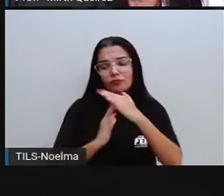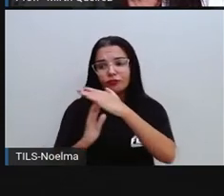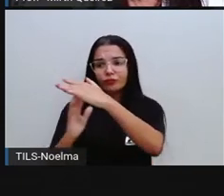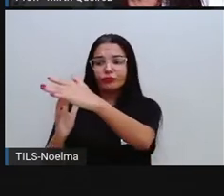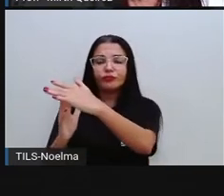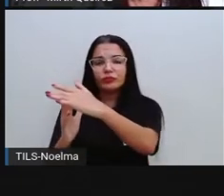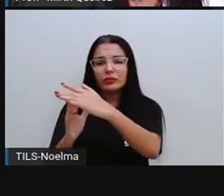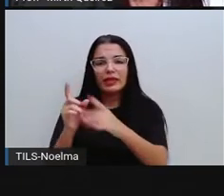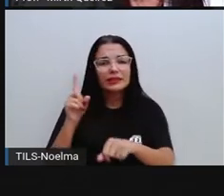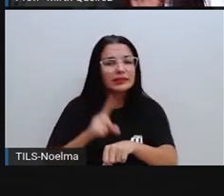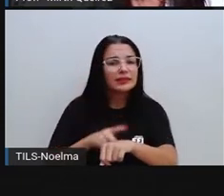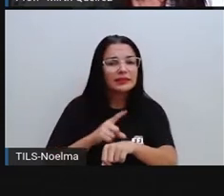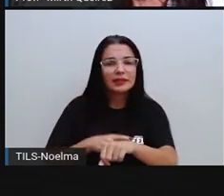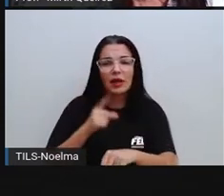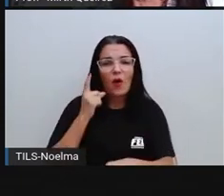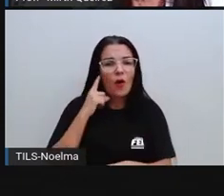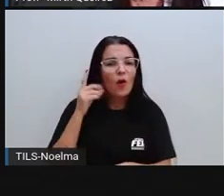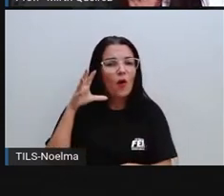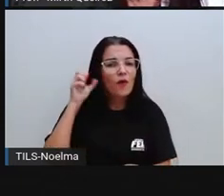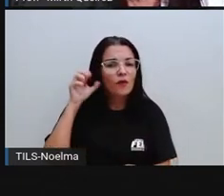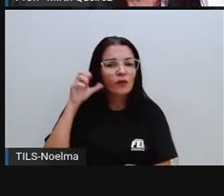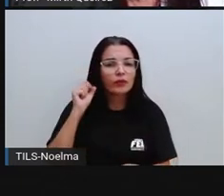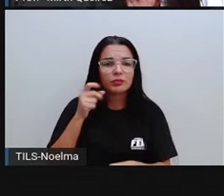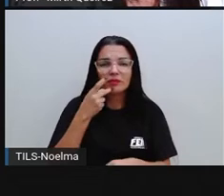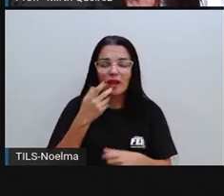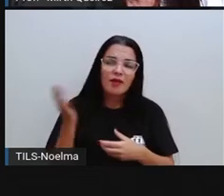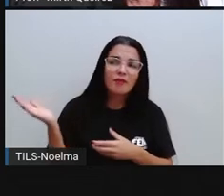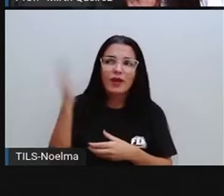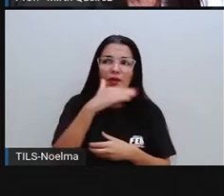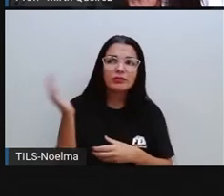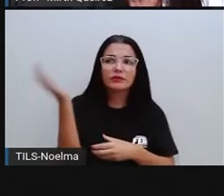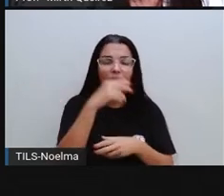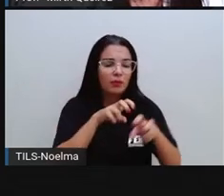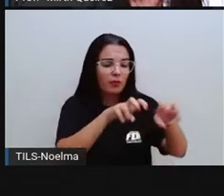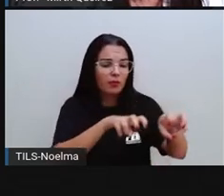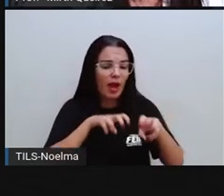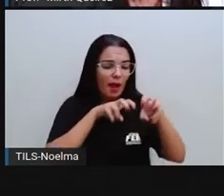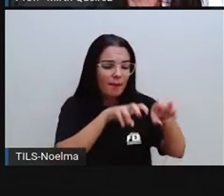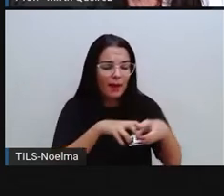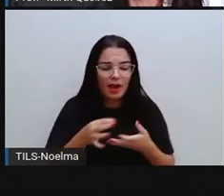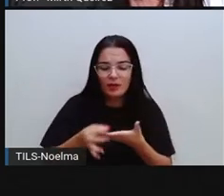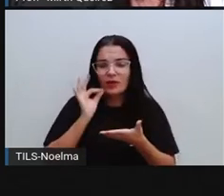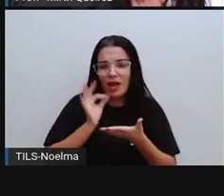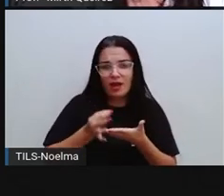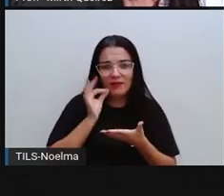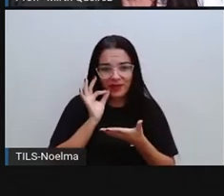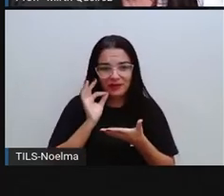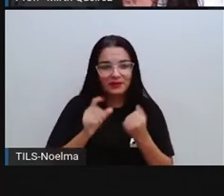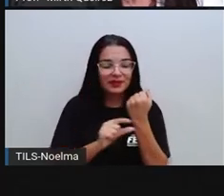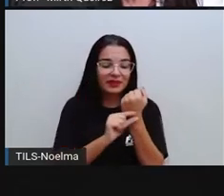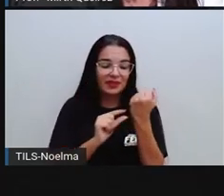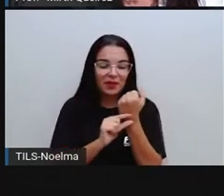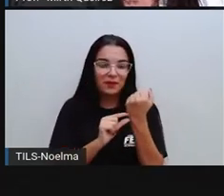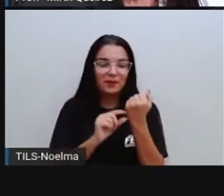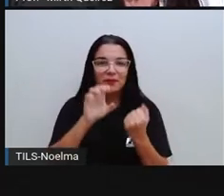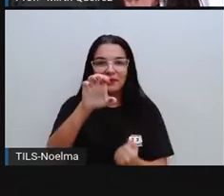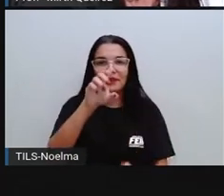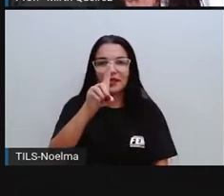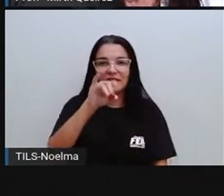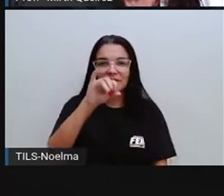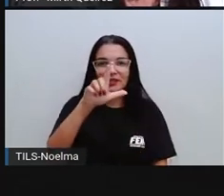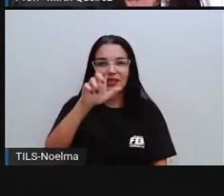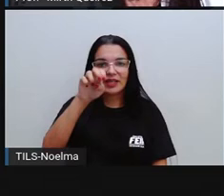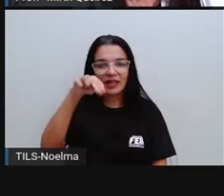ouvimos dizer: eu vou lá onde tem colheita do café. É de Lene Toledo aí, um poema sobre a Itália, né? A Itália,